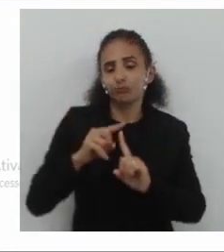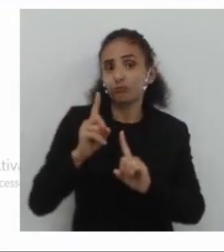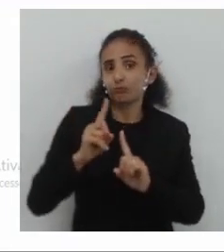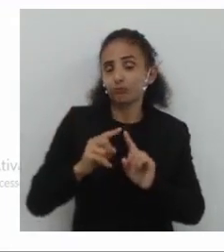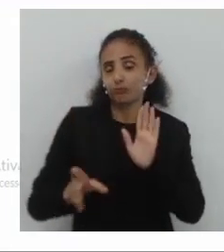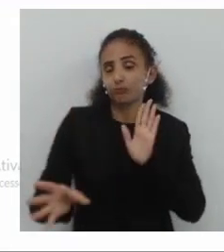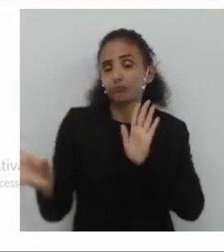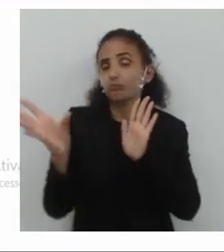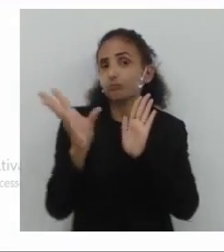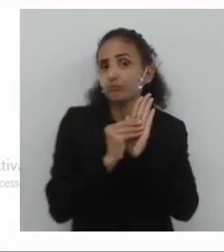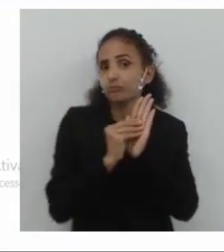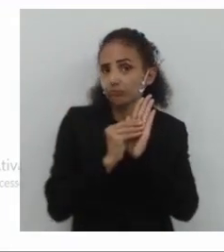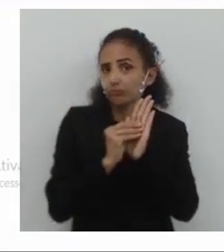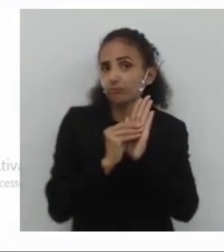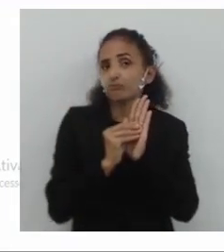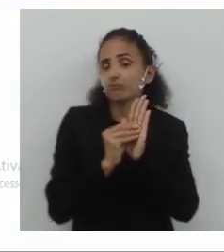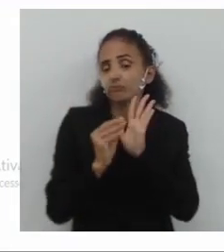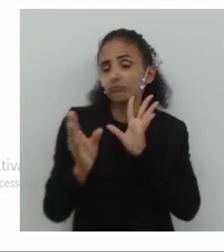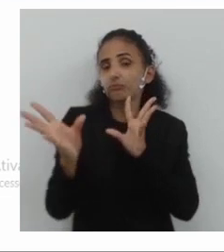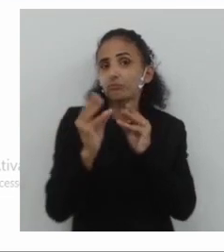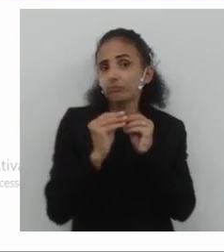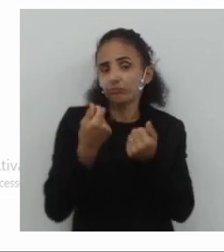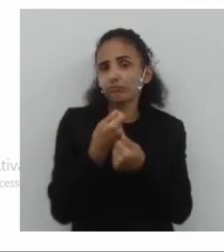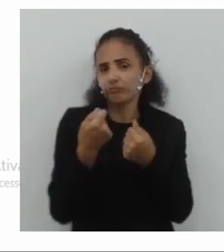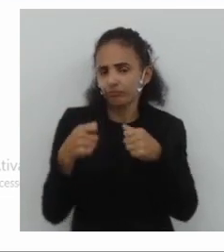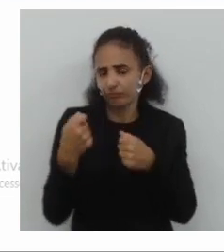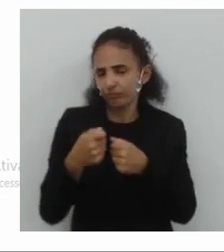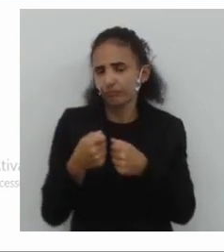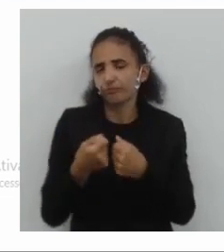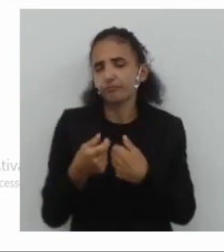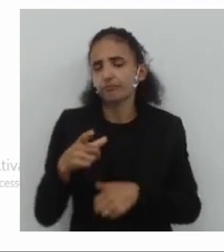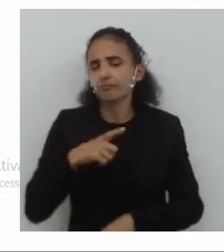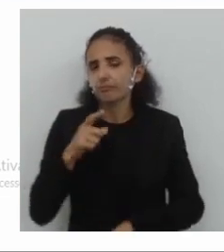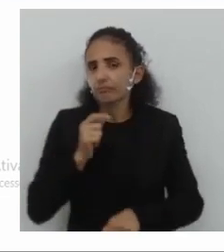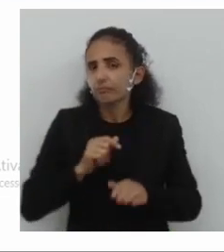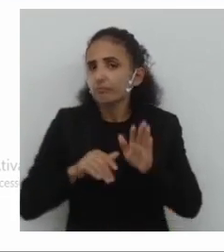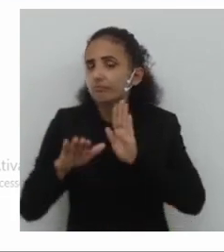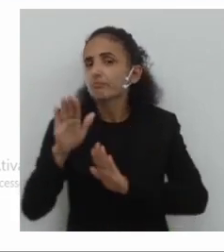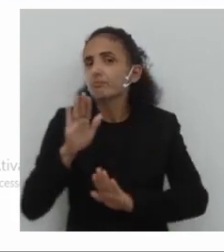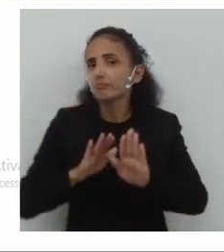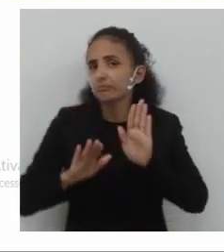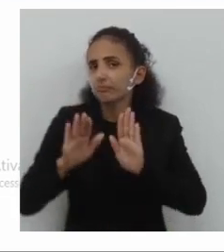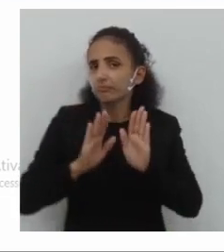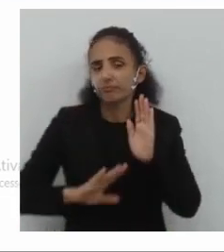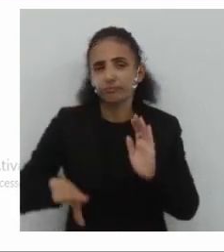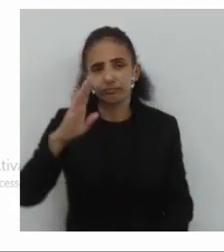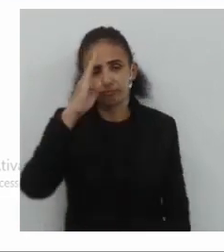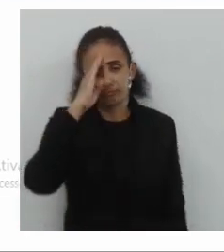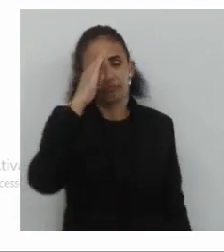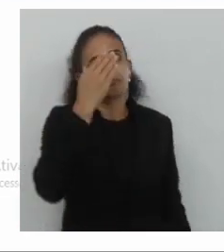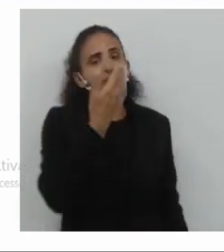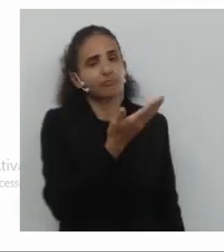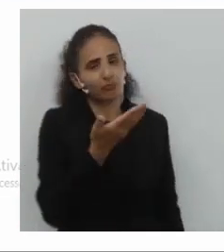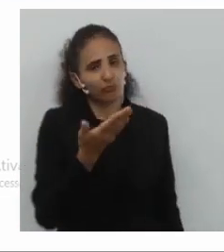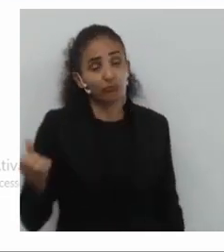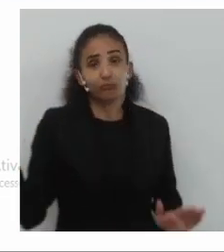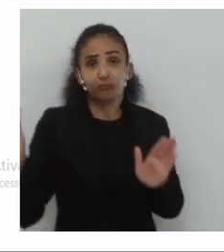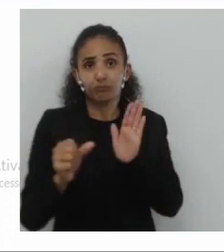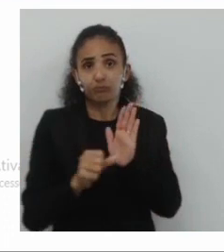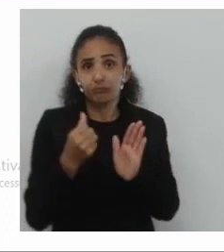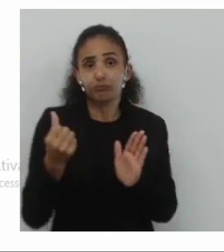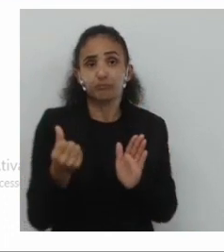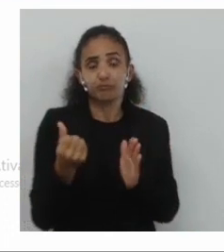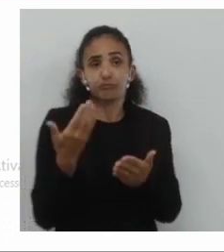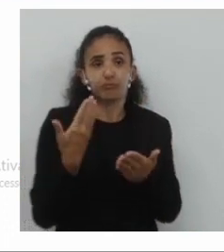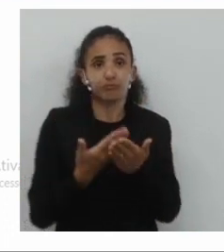resumo, entretanto, 2 cuidados são essenciais. Quais são os 2 cuidados essenciais, indiscutíveis?